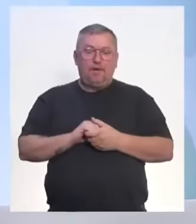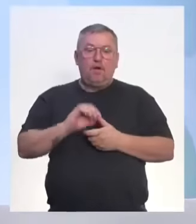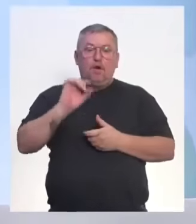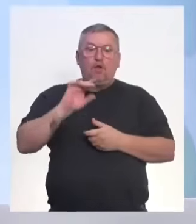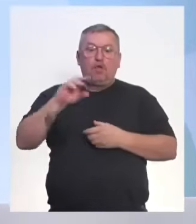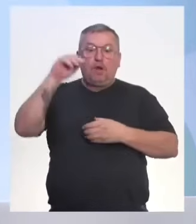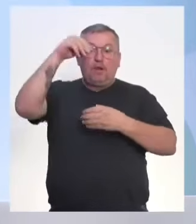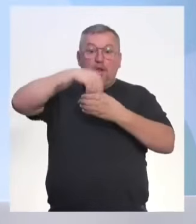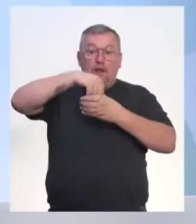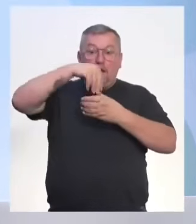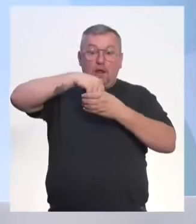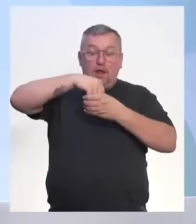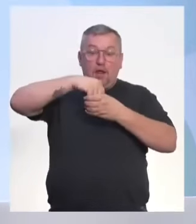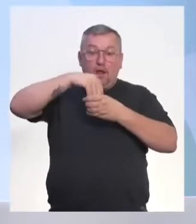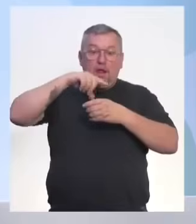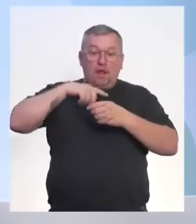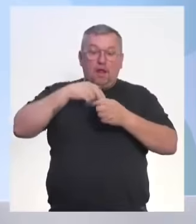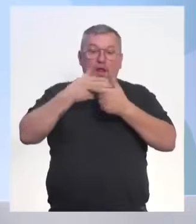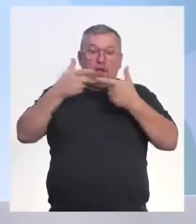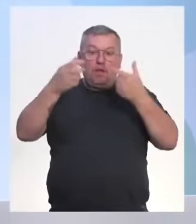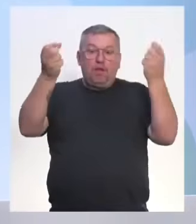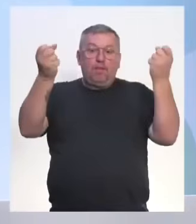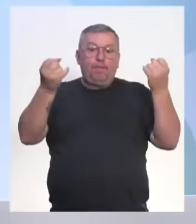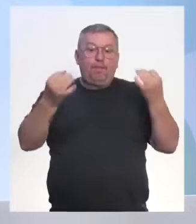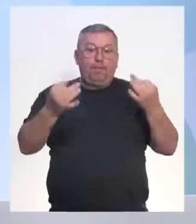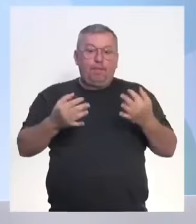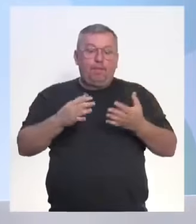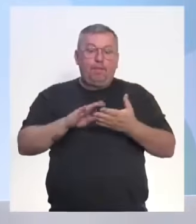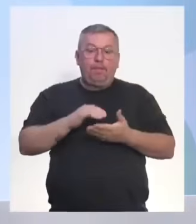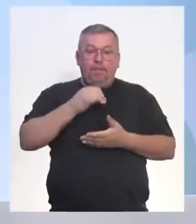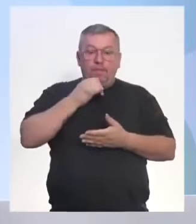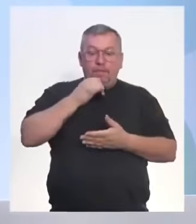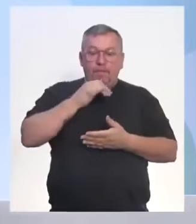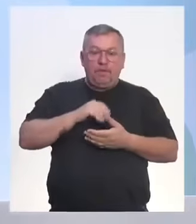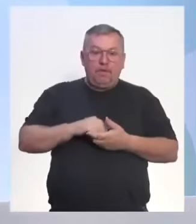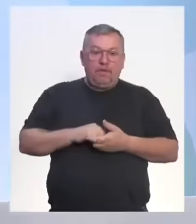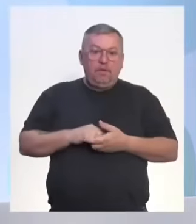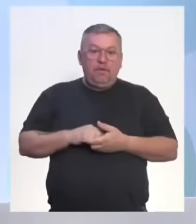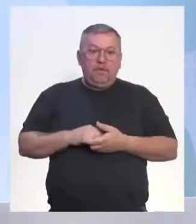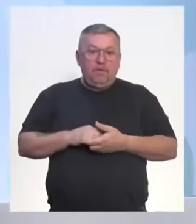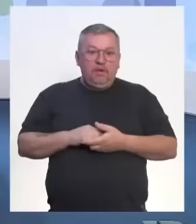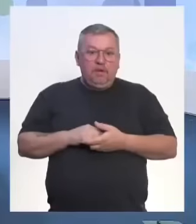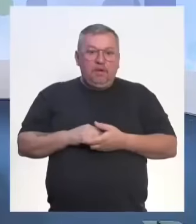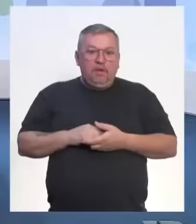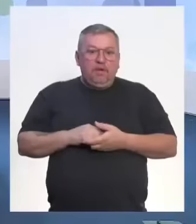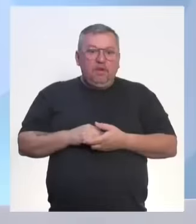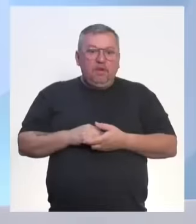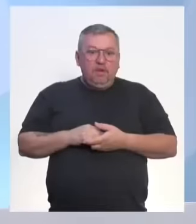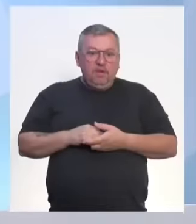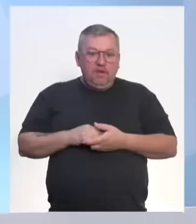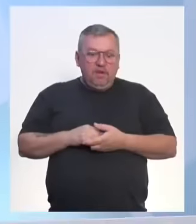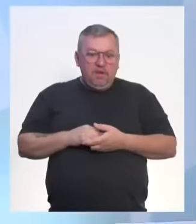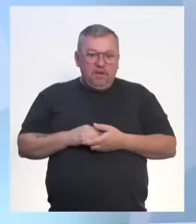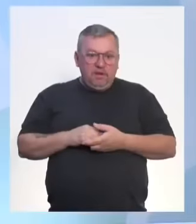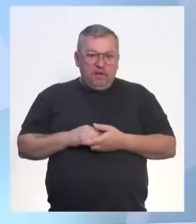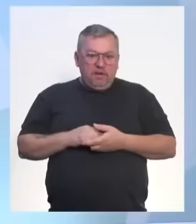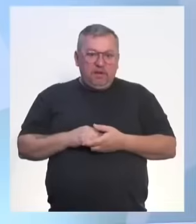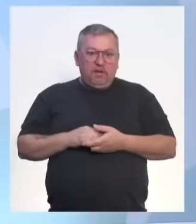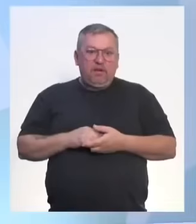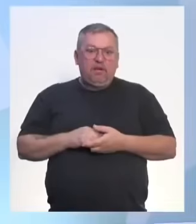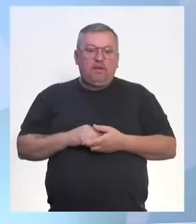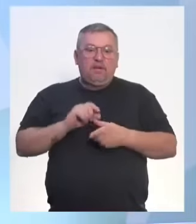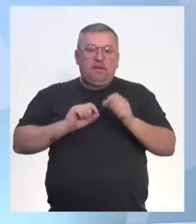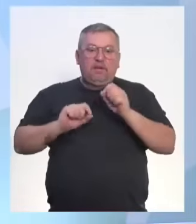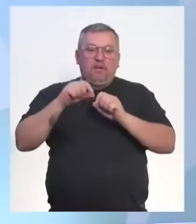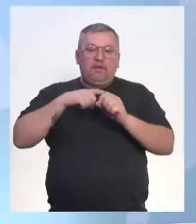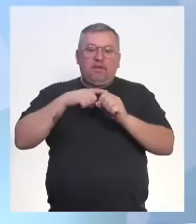que dentro dele, nós temos algumas definições. Então, por exemplo, vou tentar pegar aqui e mostrar para vocês o seguinte.